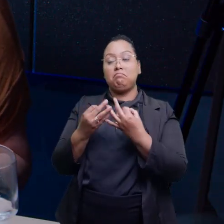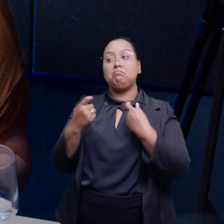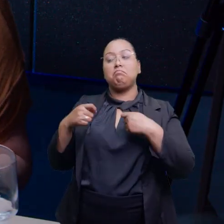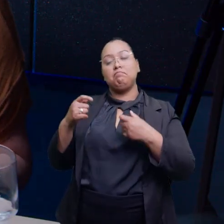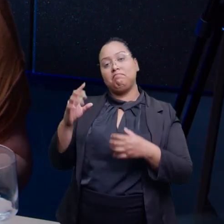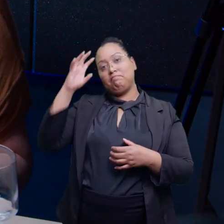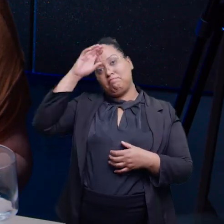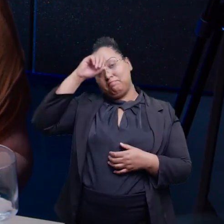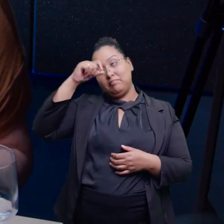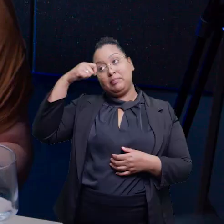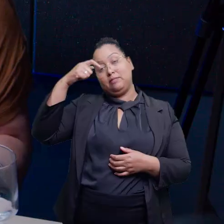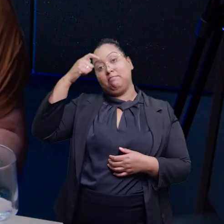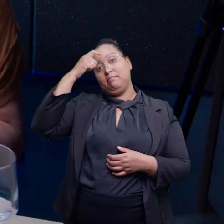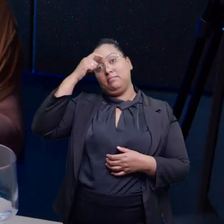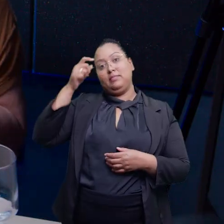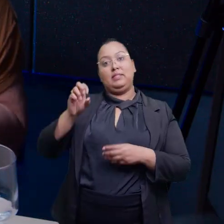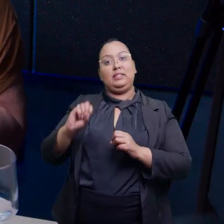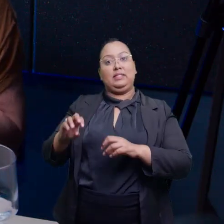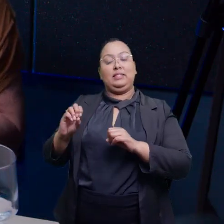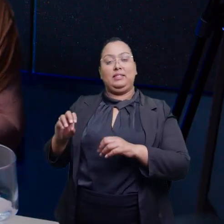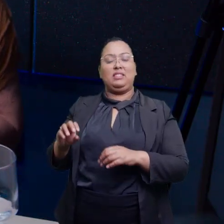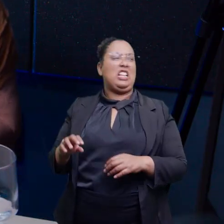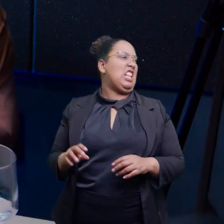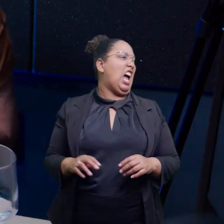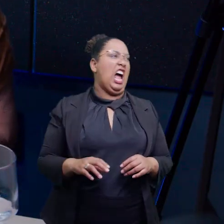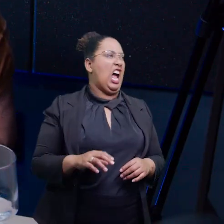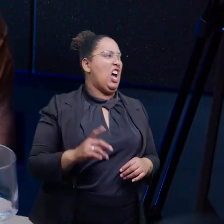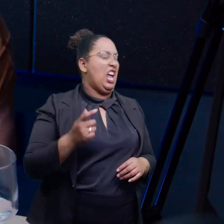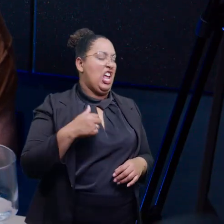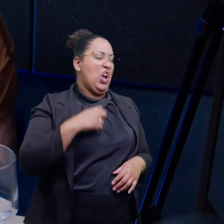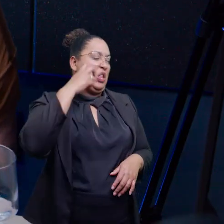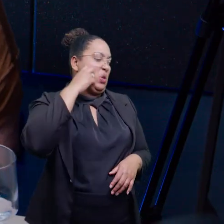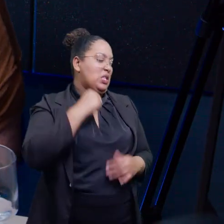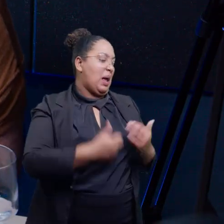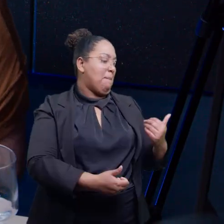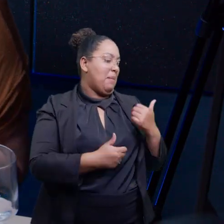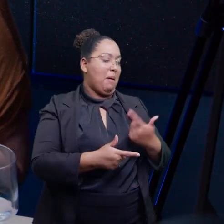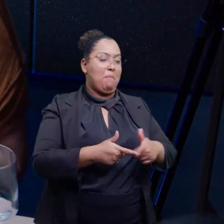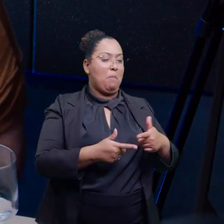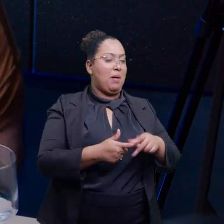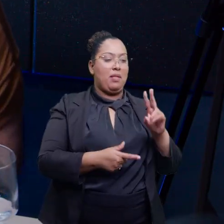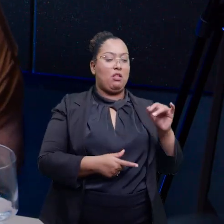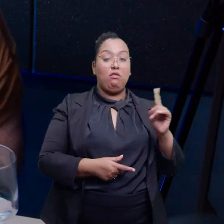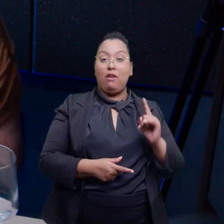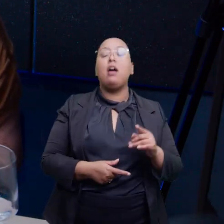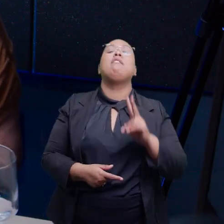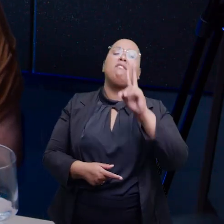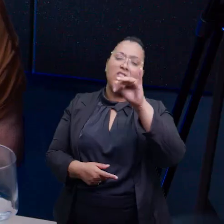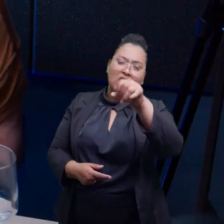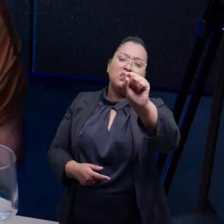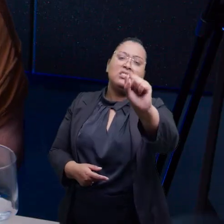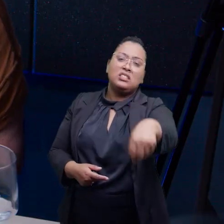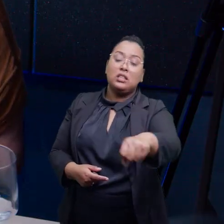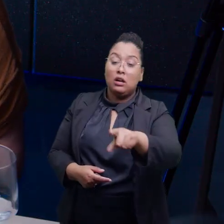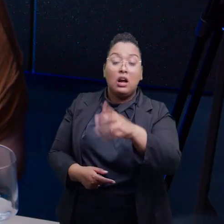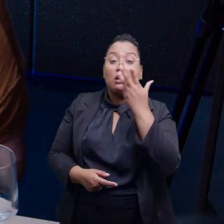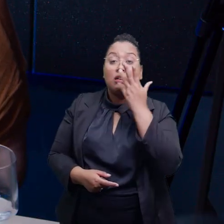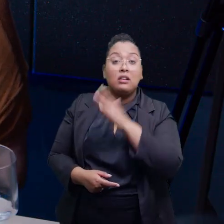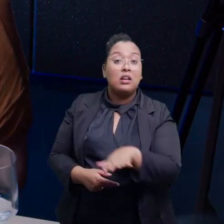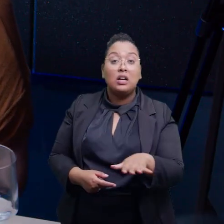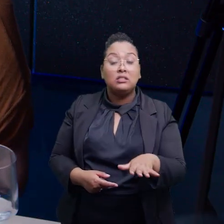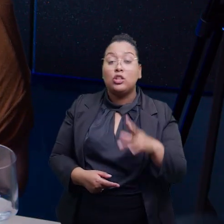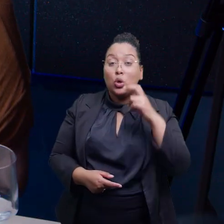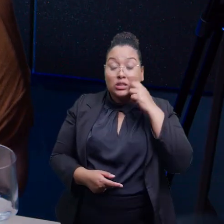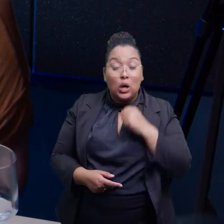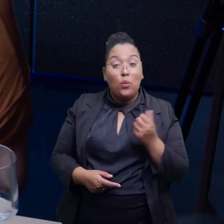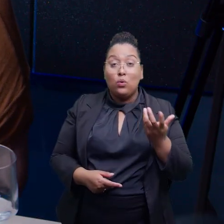se preparar para isso. Aí a pessoa vai falar assim, não, mas eu vou adotar um bebê, não vai ter esse problema. Vai. É uma criança que vem